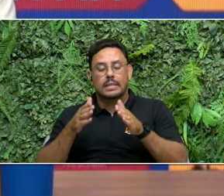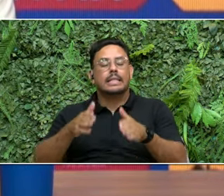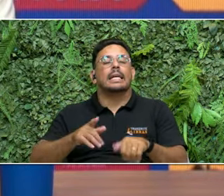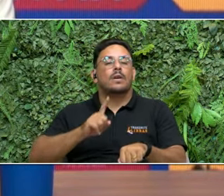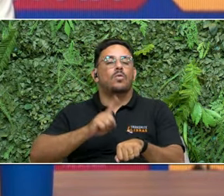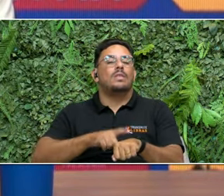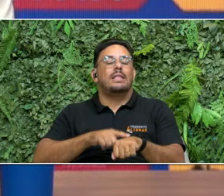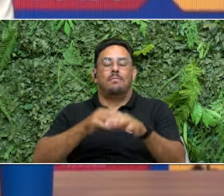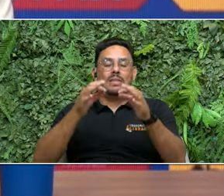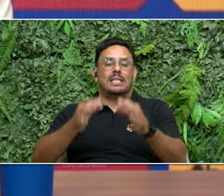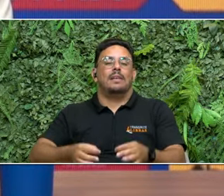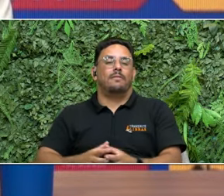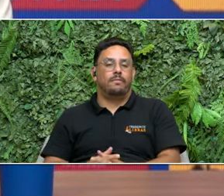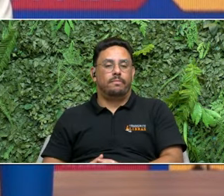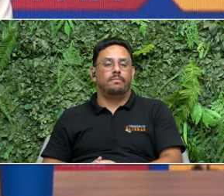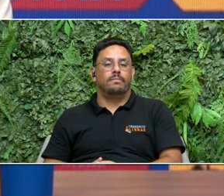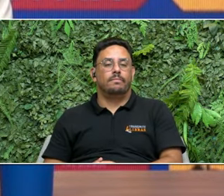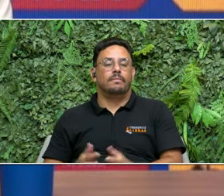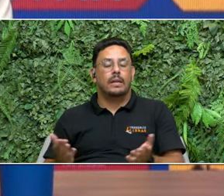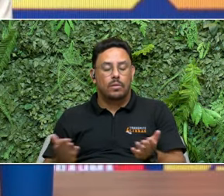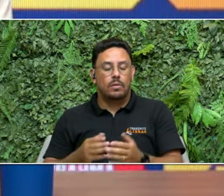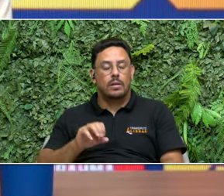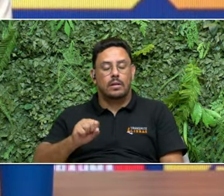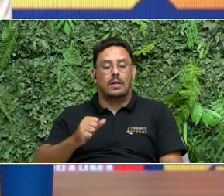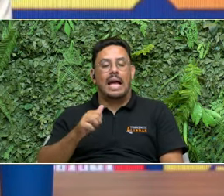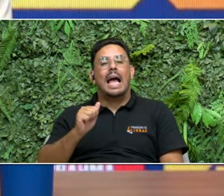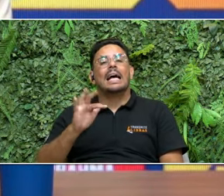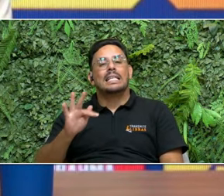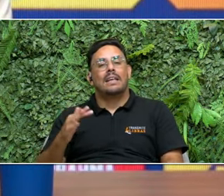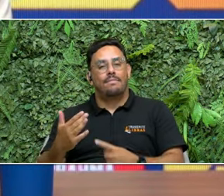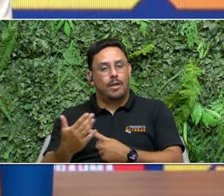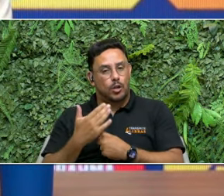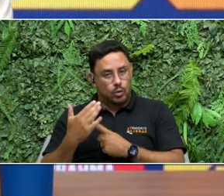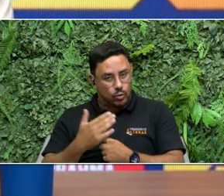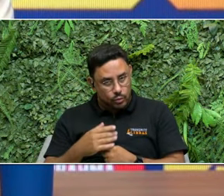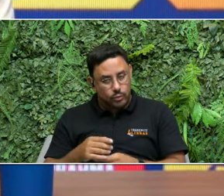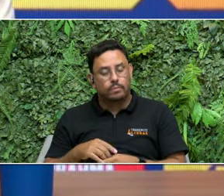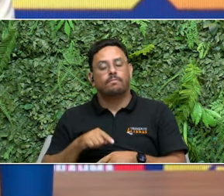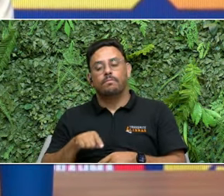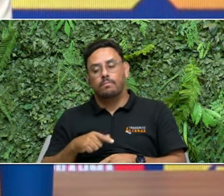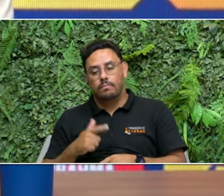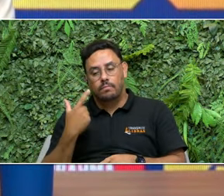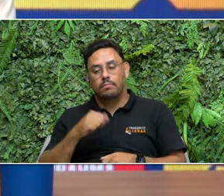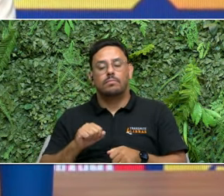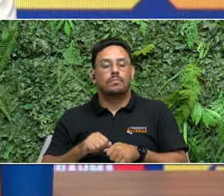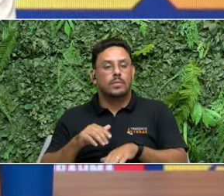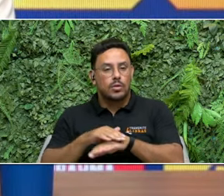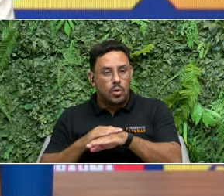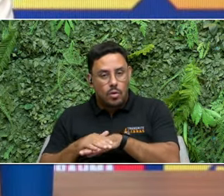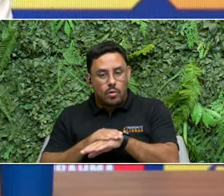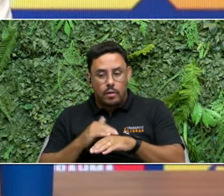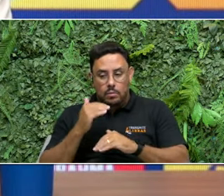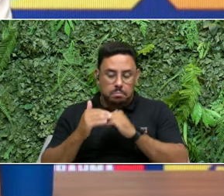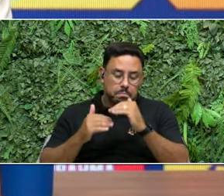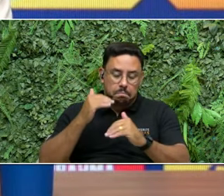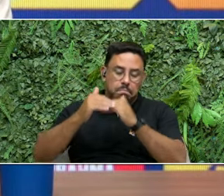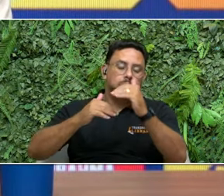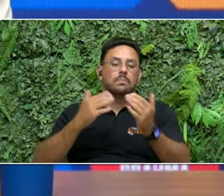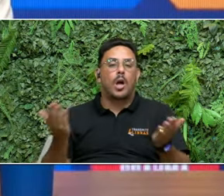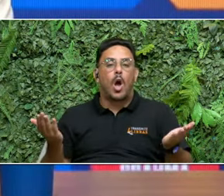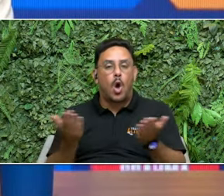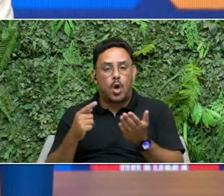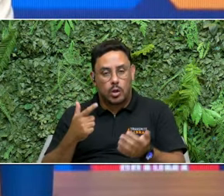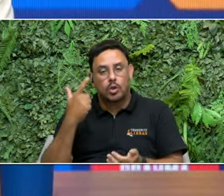e e graças a saf isso foi possível eh que as conversas evoluíram e eu tô